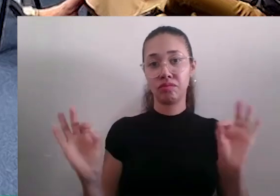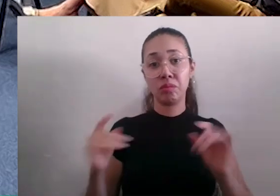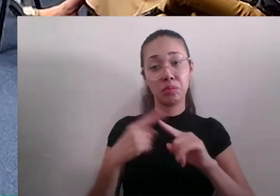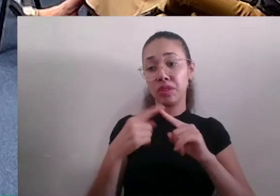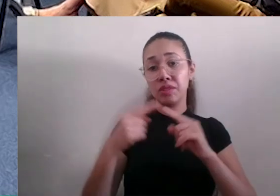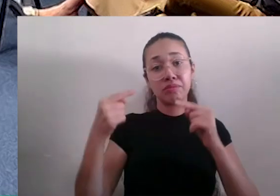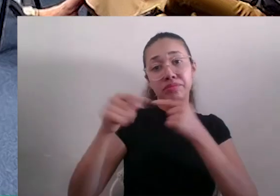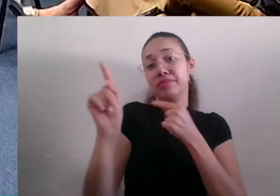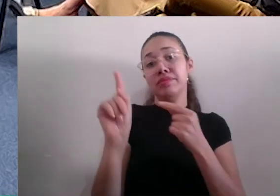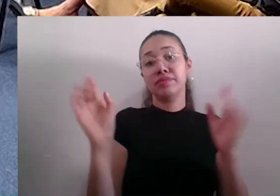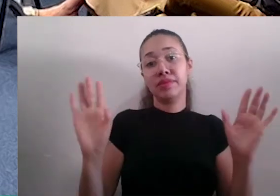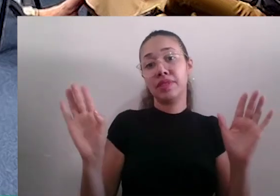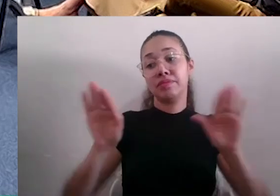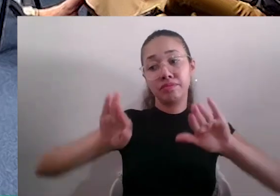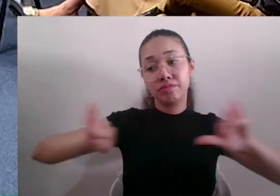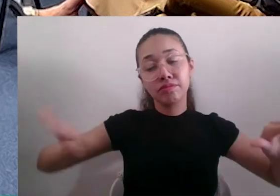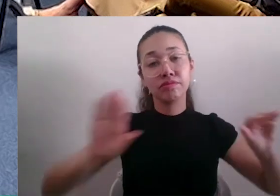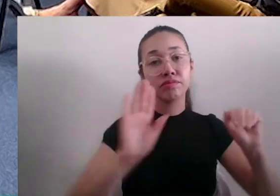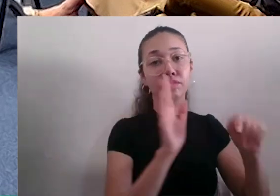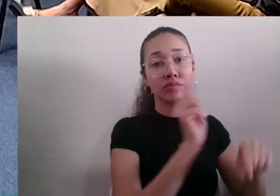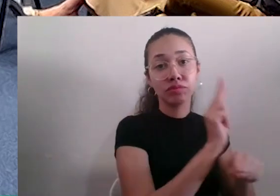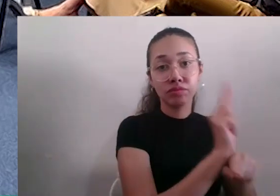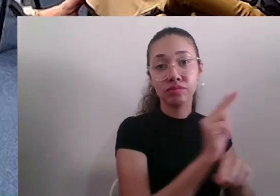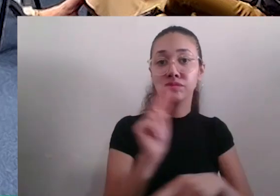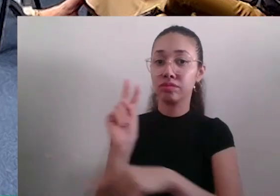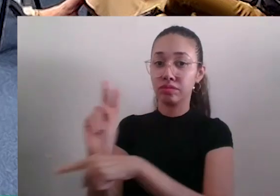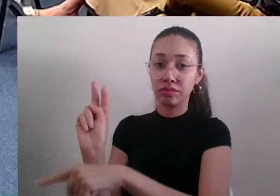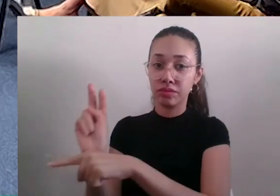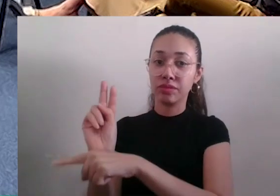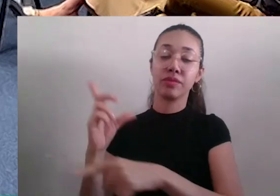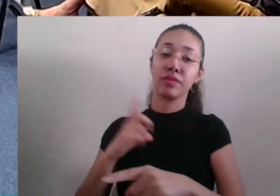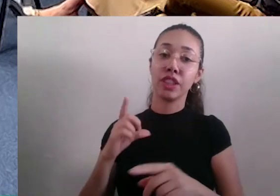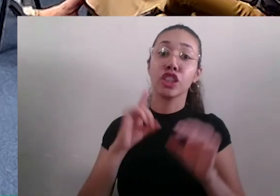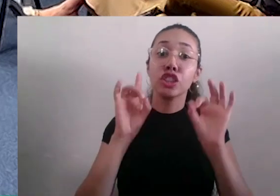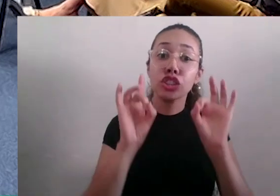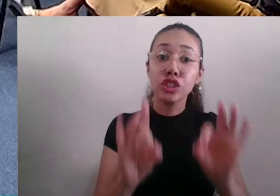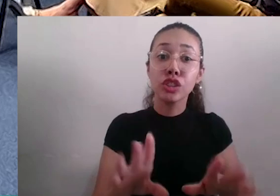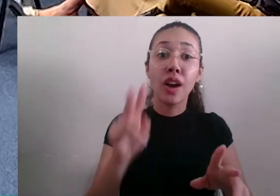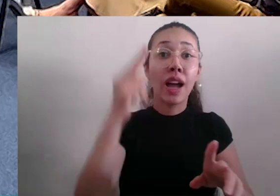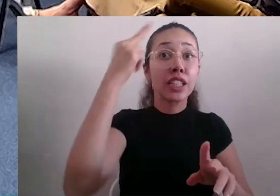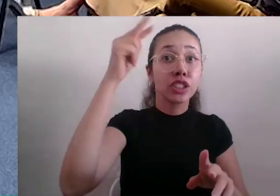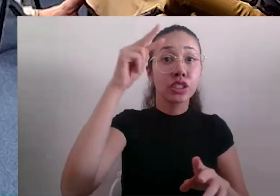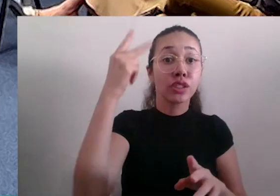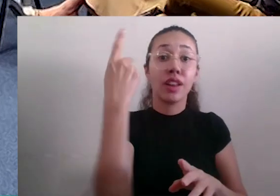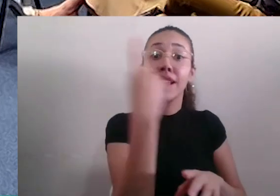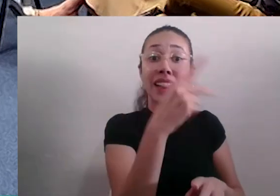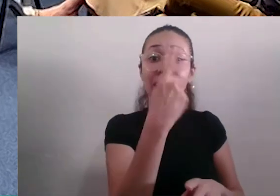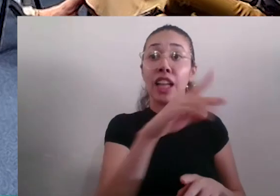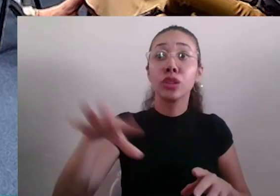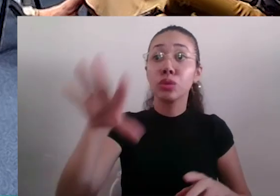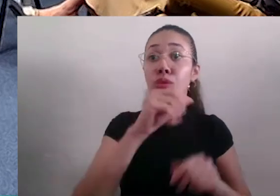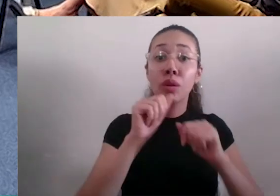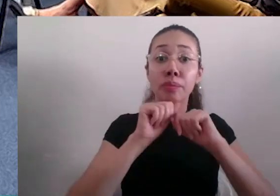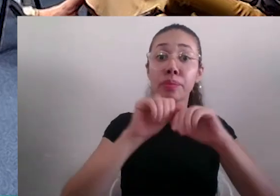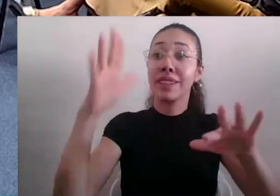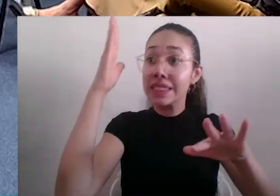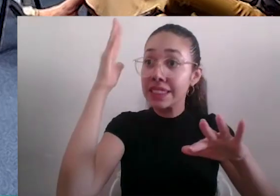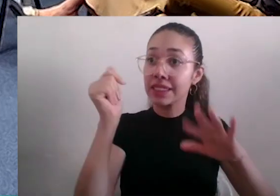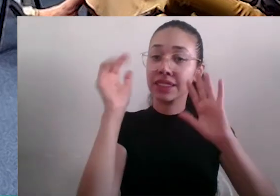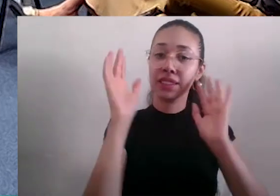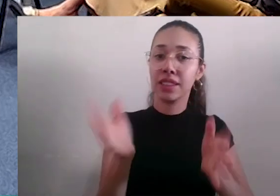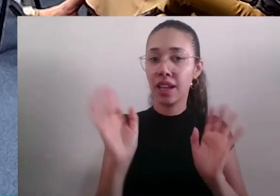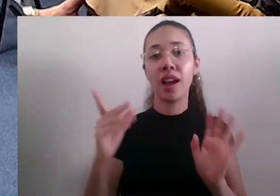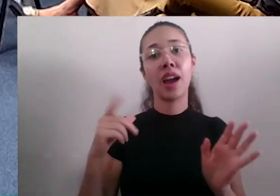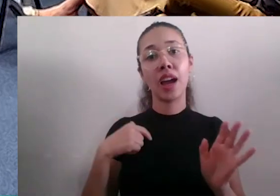eles não tem absolutamente nada a ver com isso então a gente só conta o que era público na época a gente usa os o jornal e as